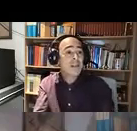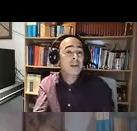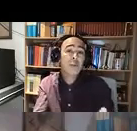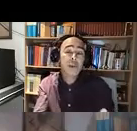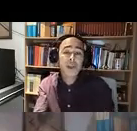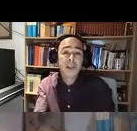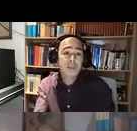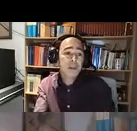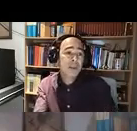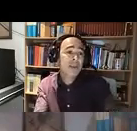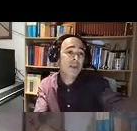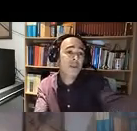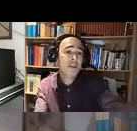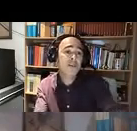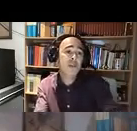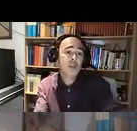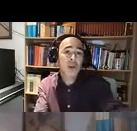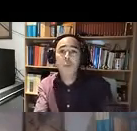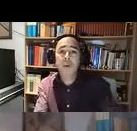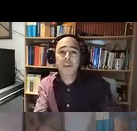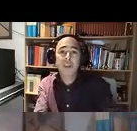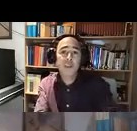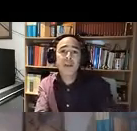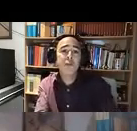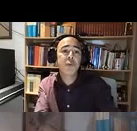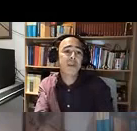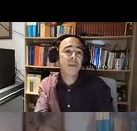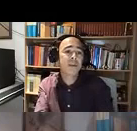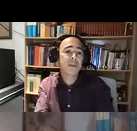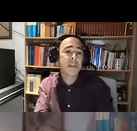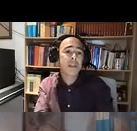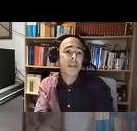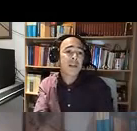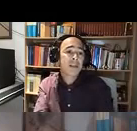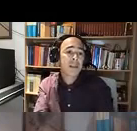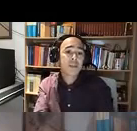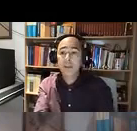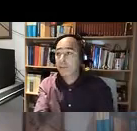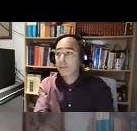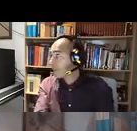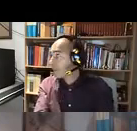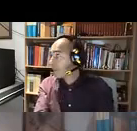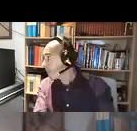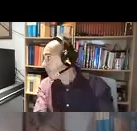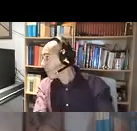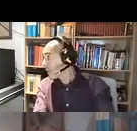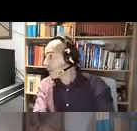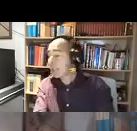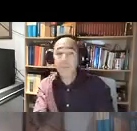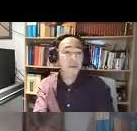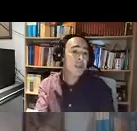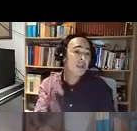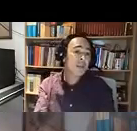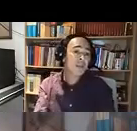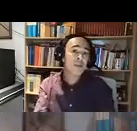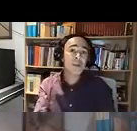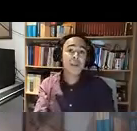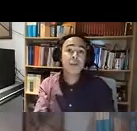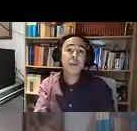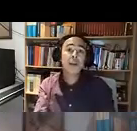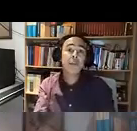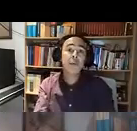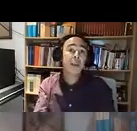mais barato e vou para a festa esse é uma das formas a poupança Já começamos polir também até porque até porque